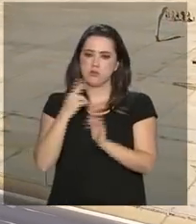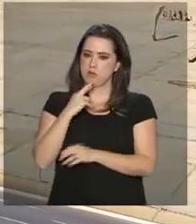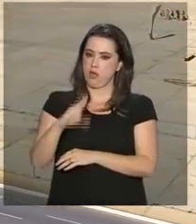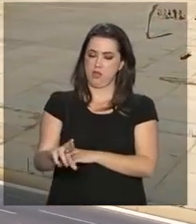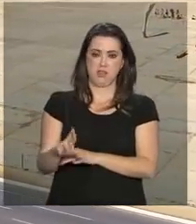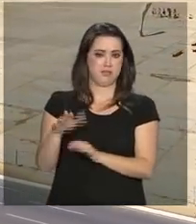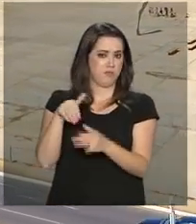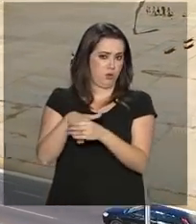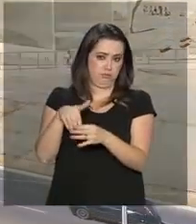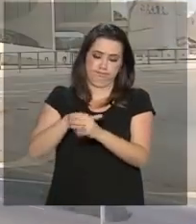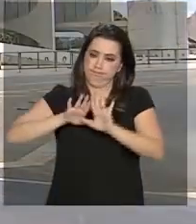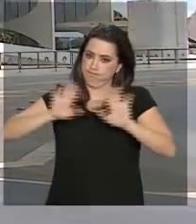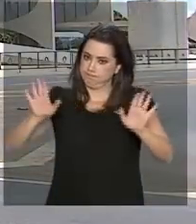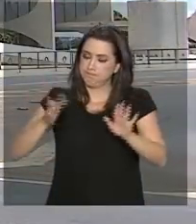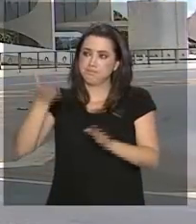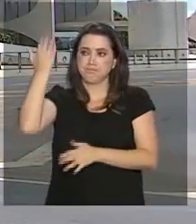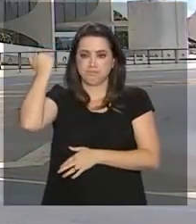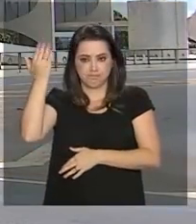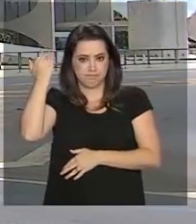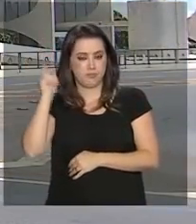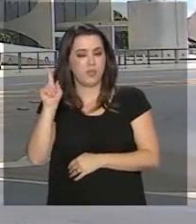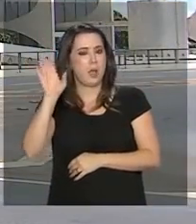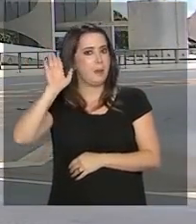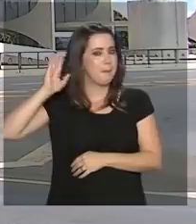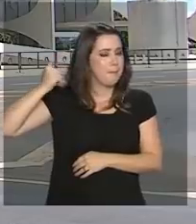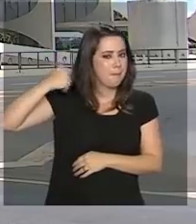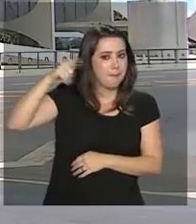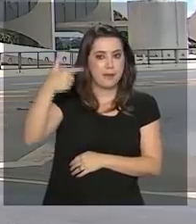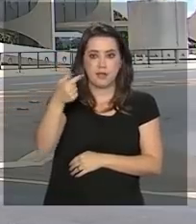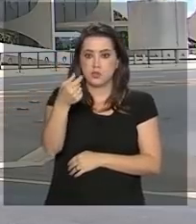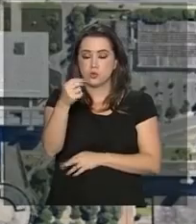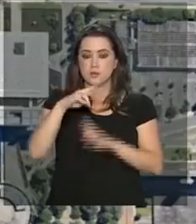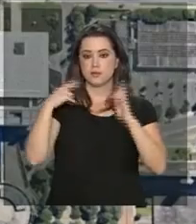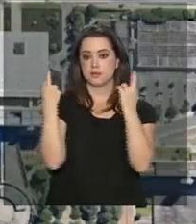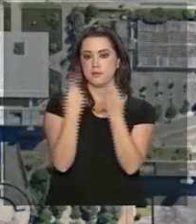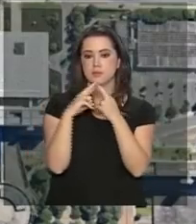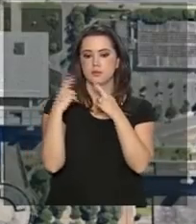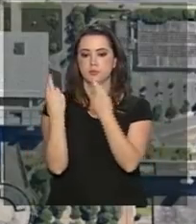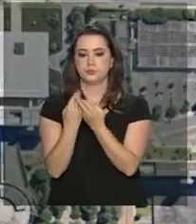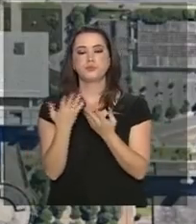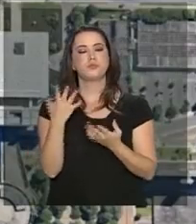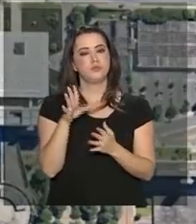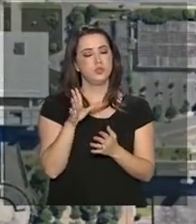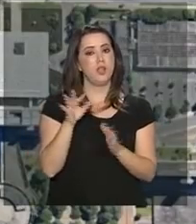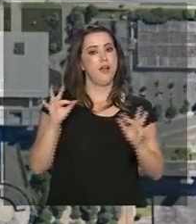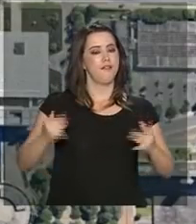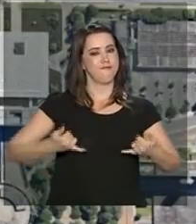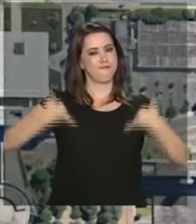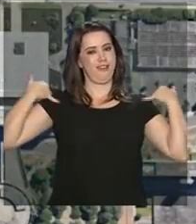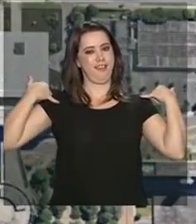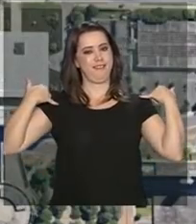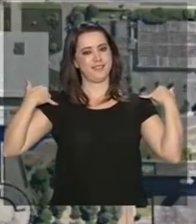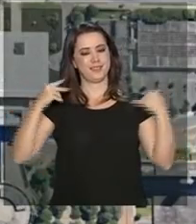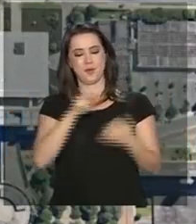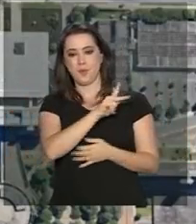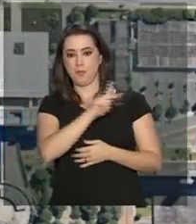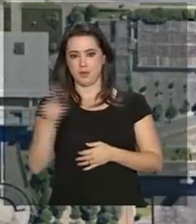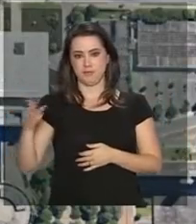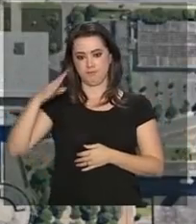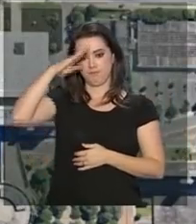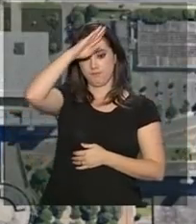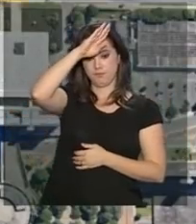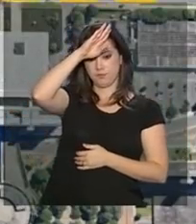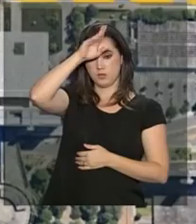resultado das eleições. Foram mais de 200 reuniões. A festa da posse começa com o presidente eleito Jair